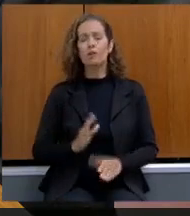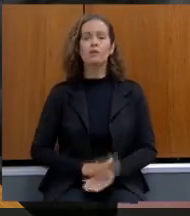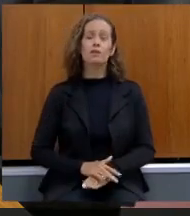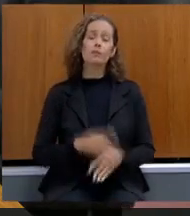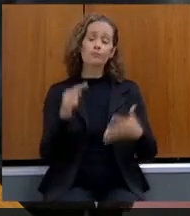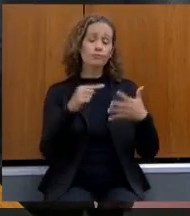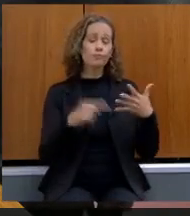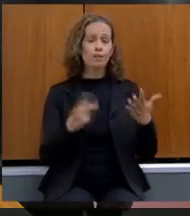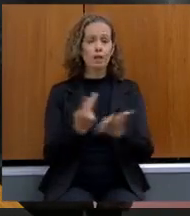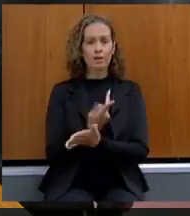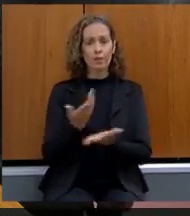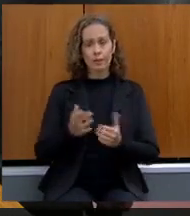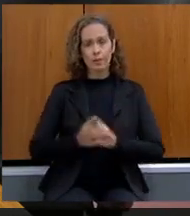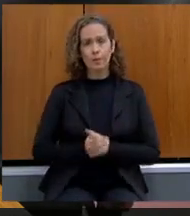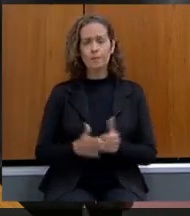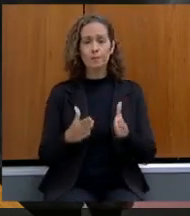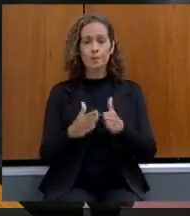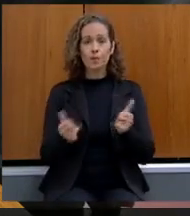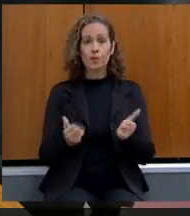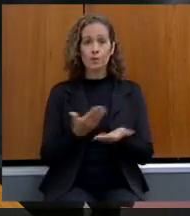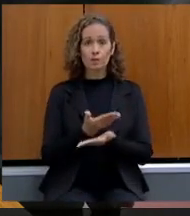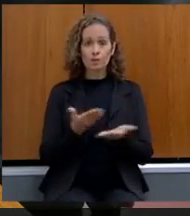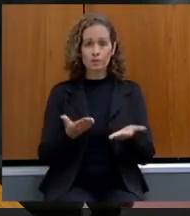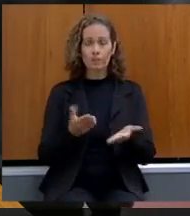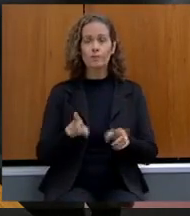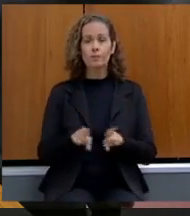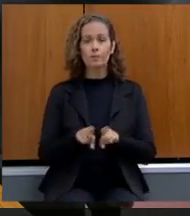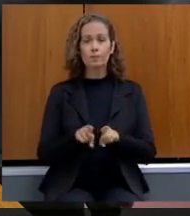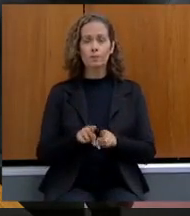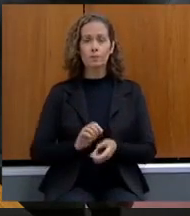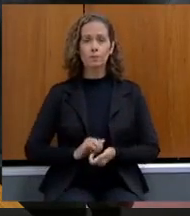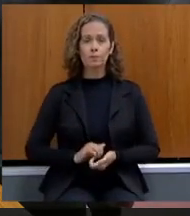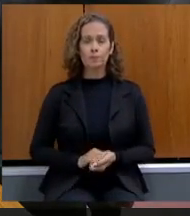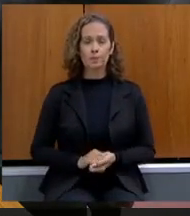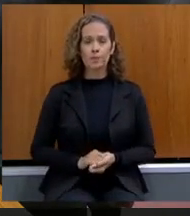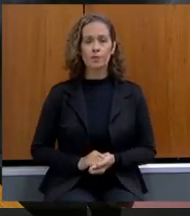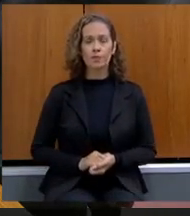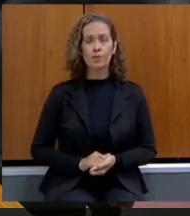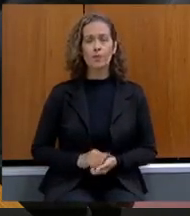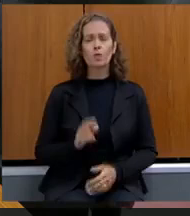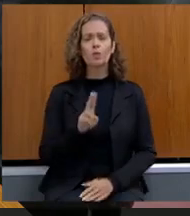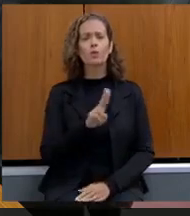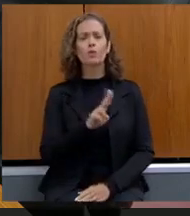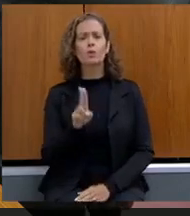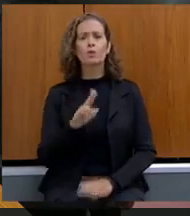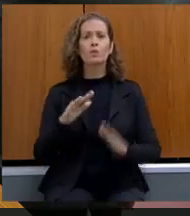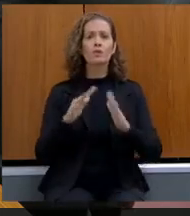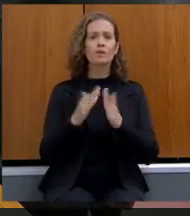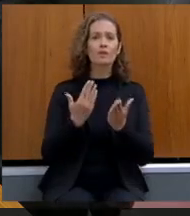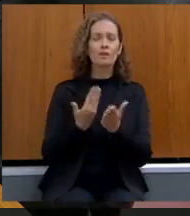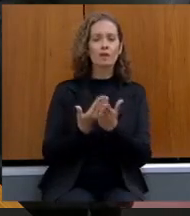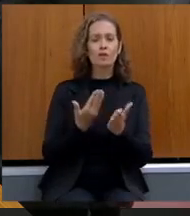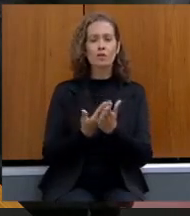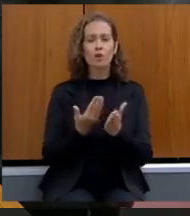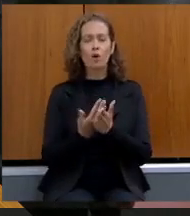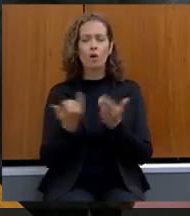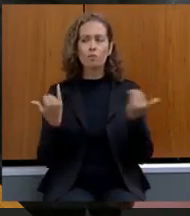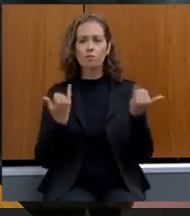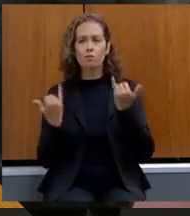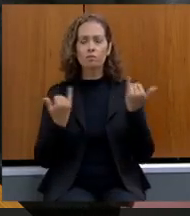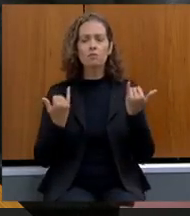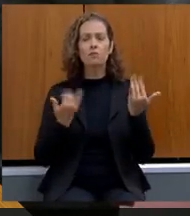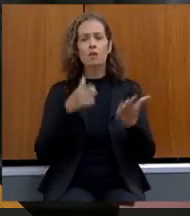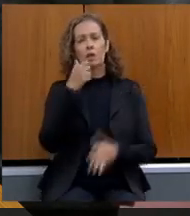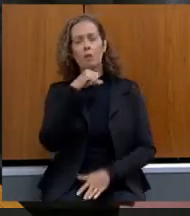os demais termos acontecem eu quero fazer um pedido a vossa excelência é com o nome da escola o senhor vai ouvir os